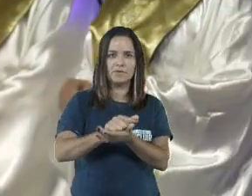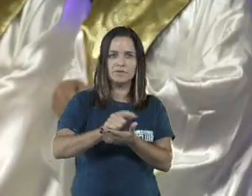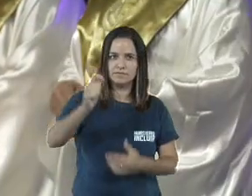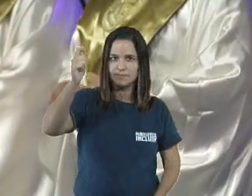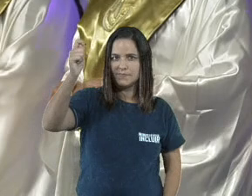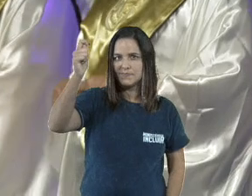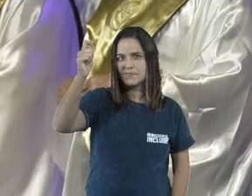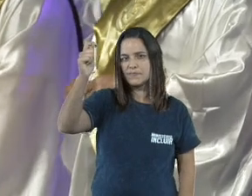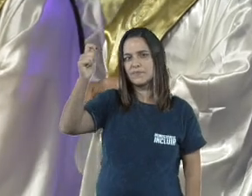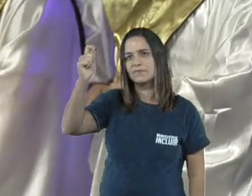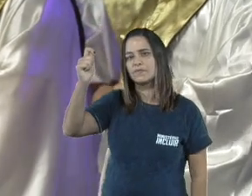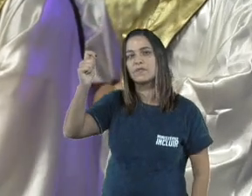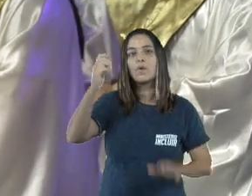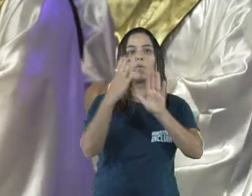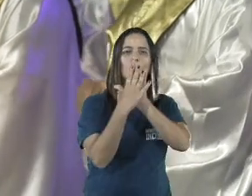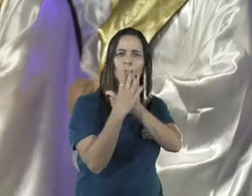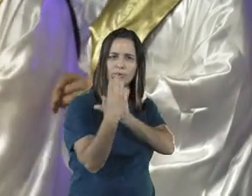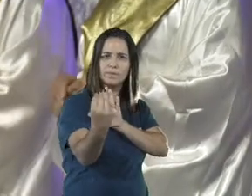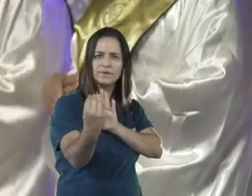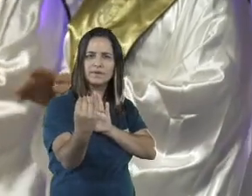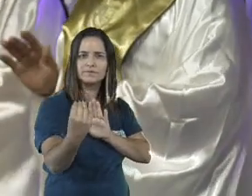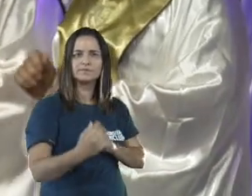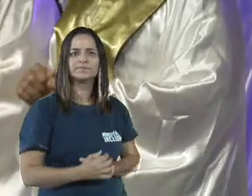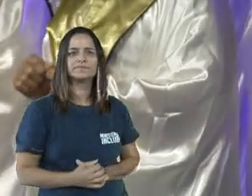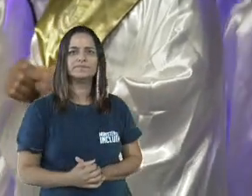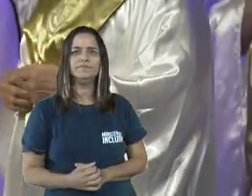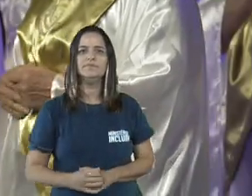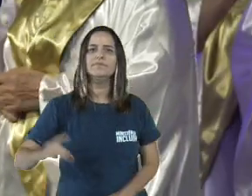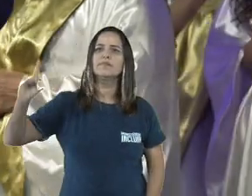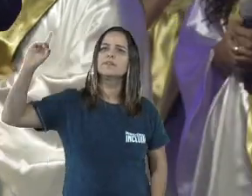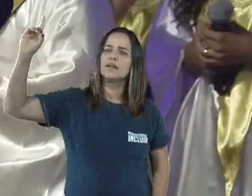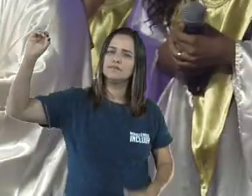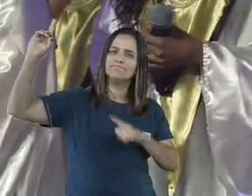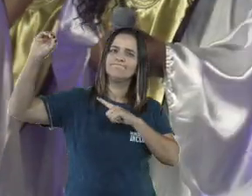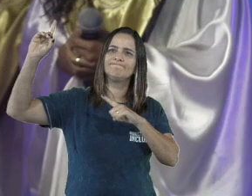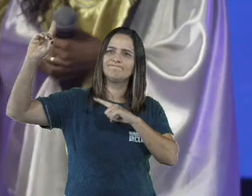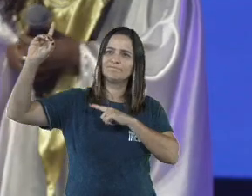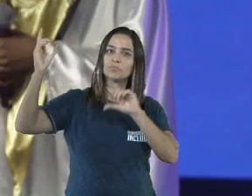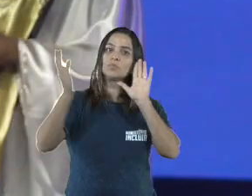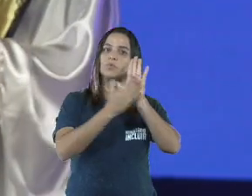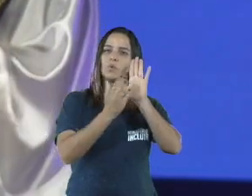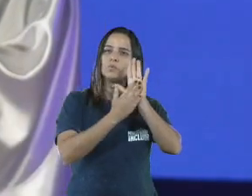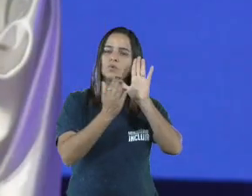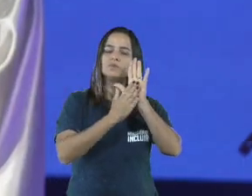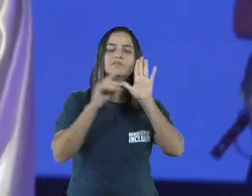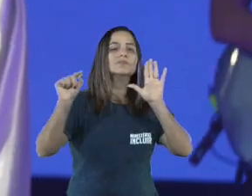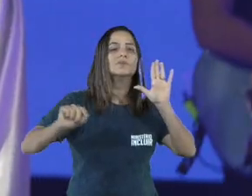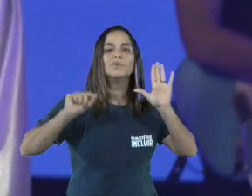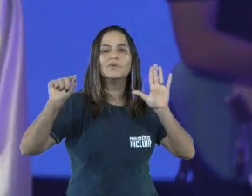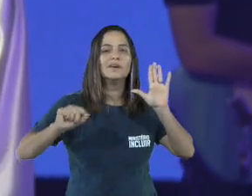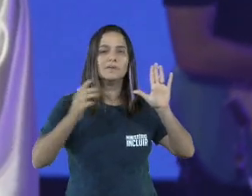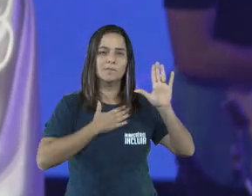a Deus em planos para mim há de prosperar Ah e